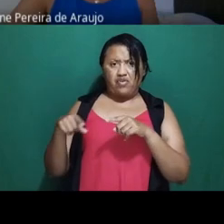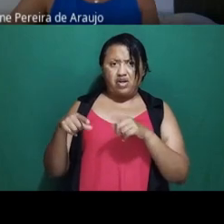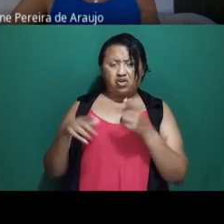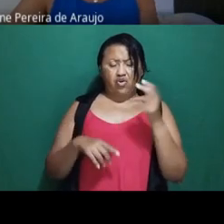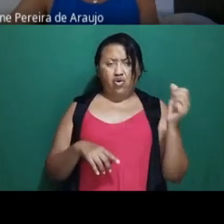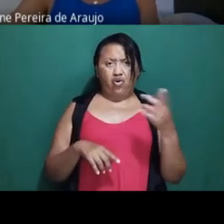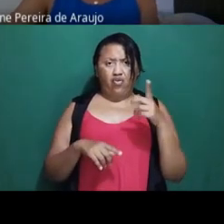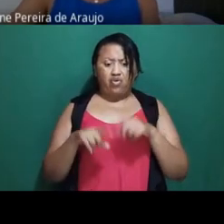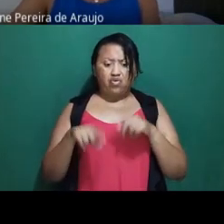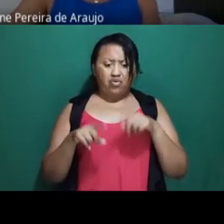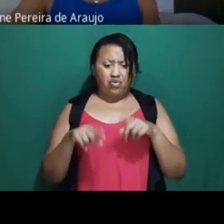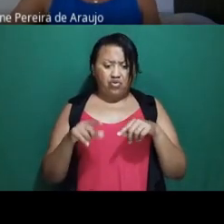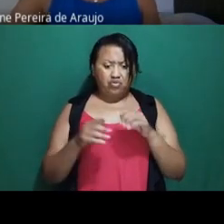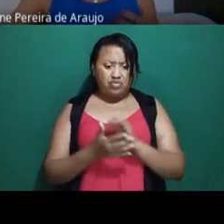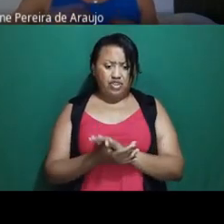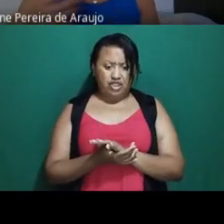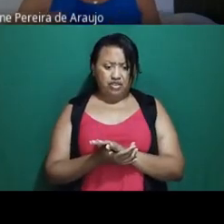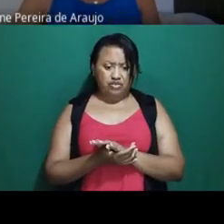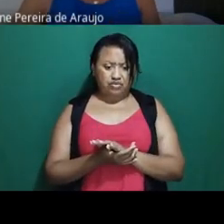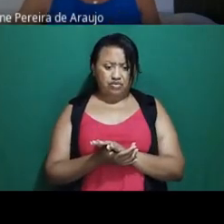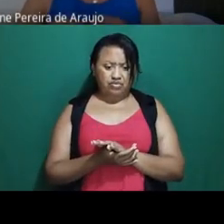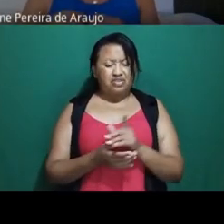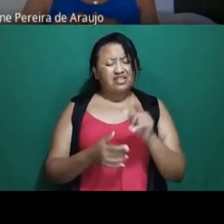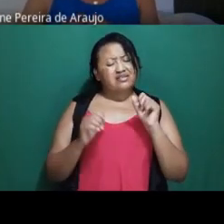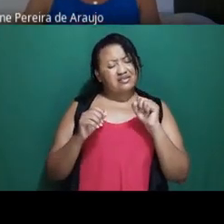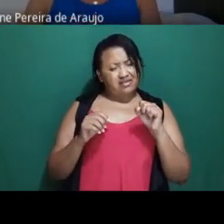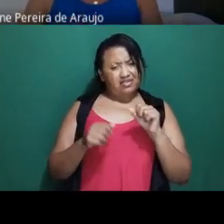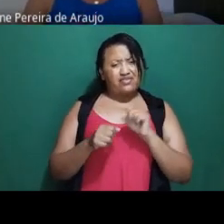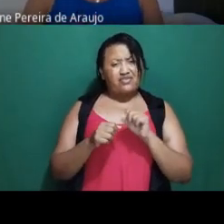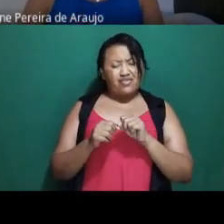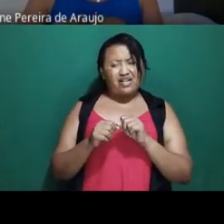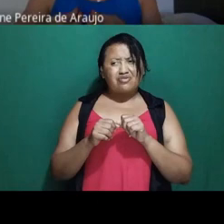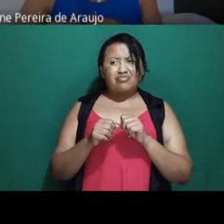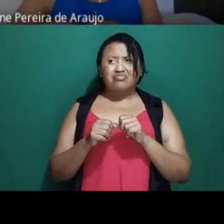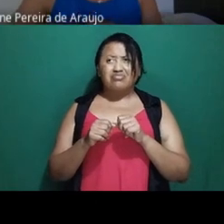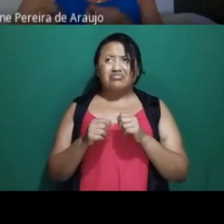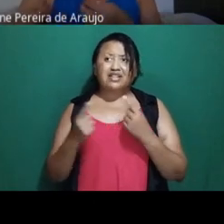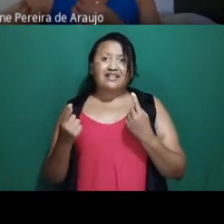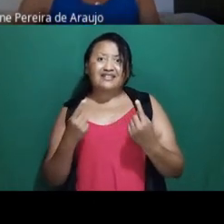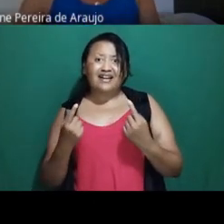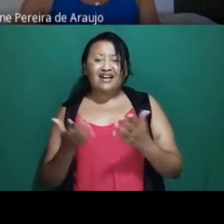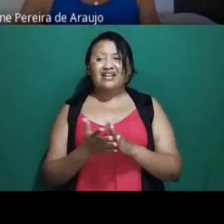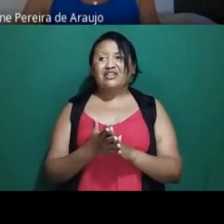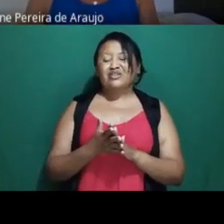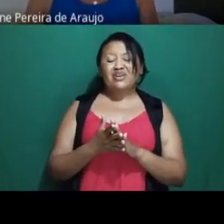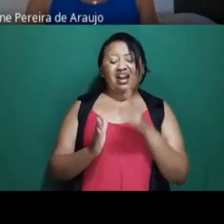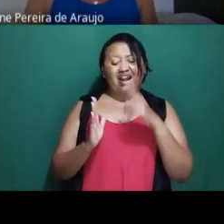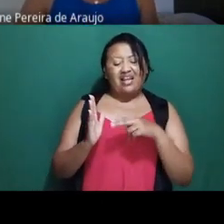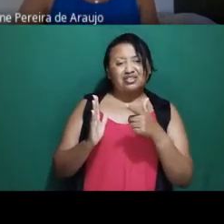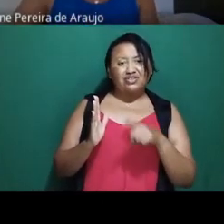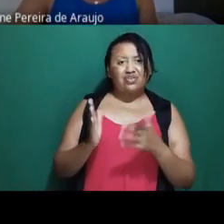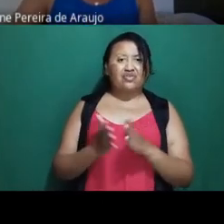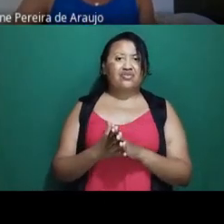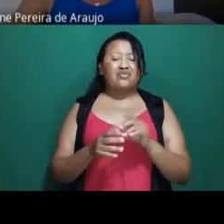de um novo objeto estético sim faz um diálogo faz uma releitura faz um intertexto com a obra